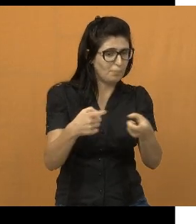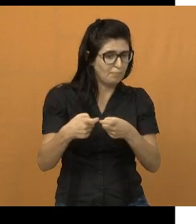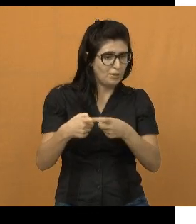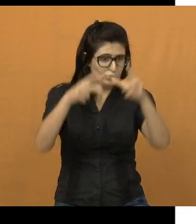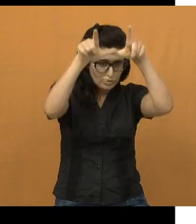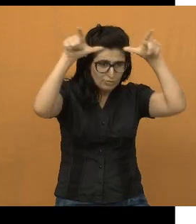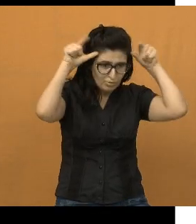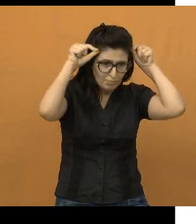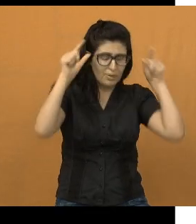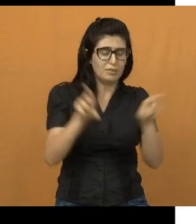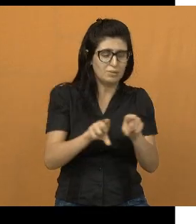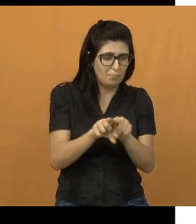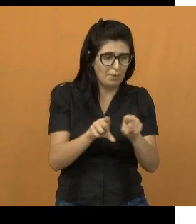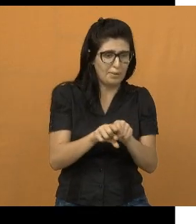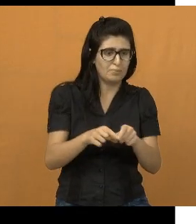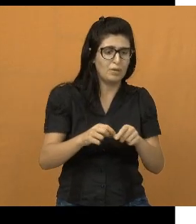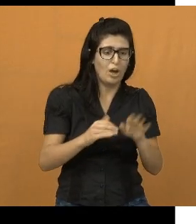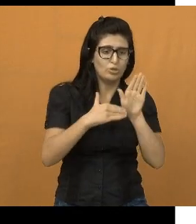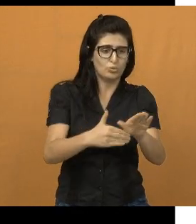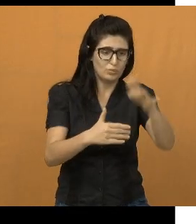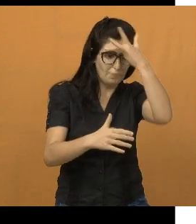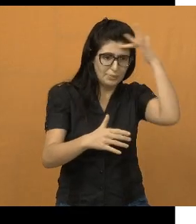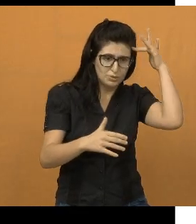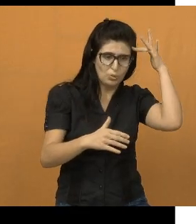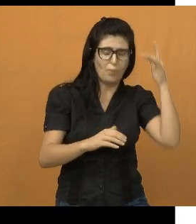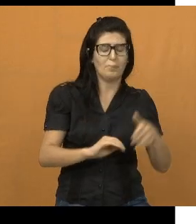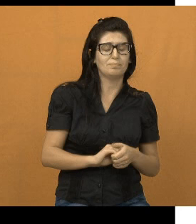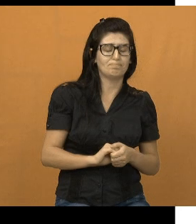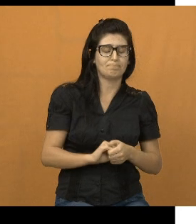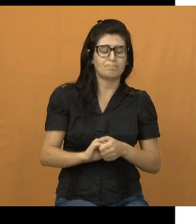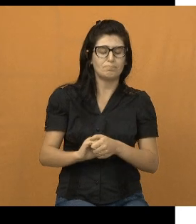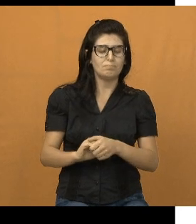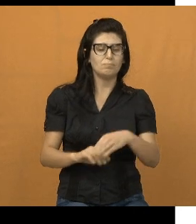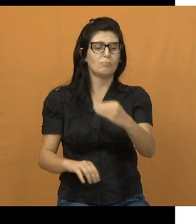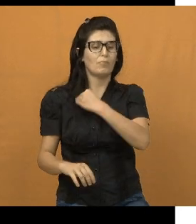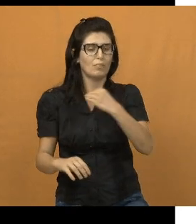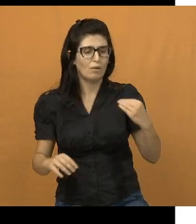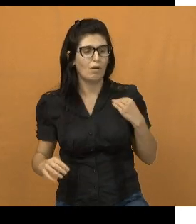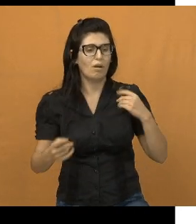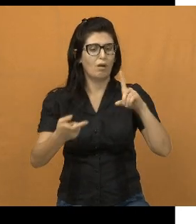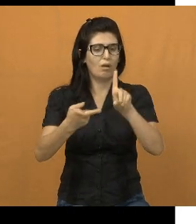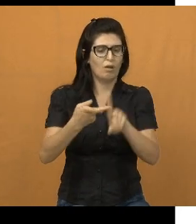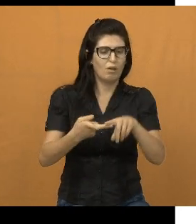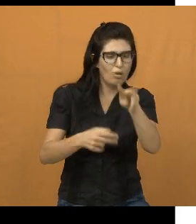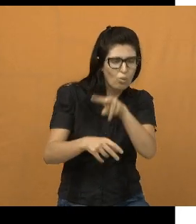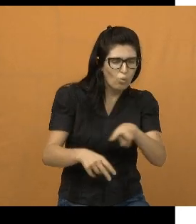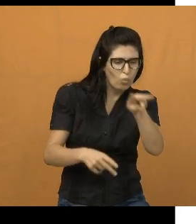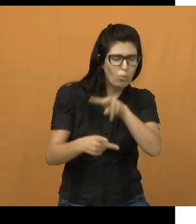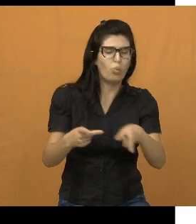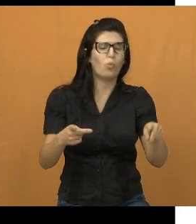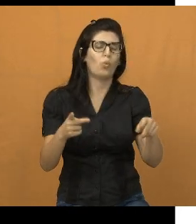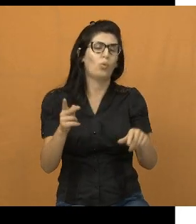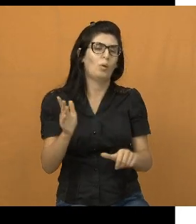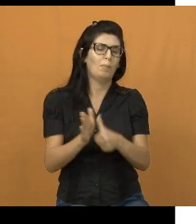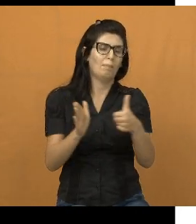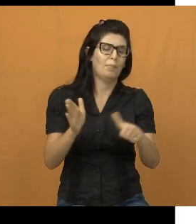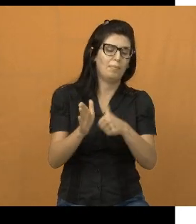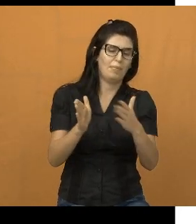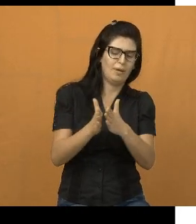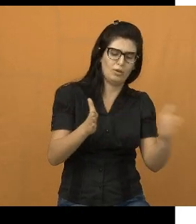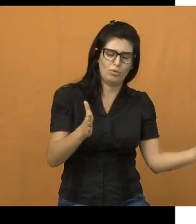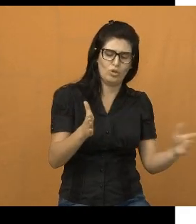Alguns exames, análises clínicas, laboratório municipal, primeiro quadrimestre, um